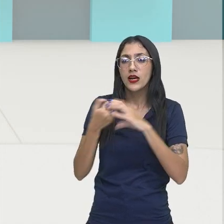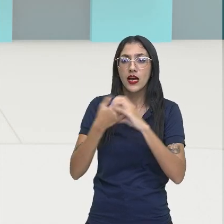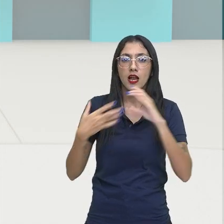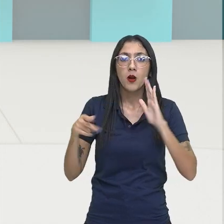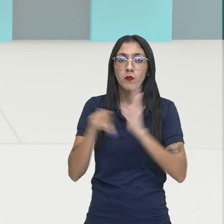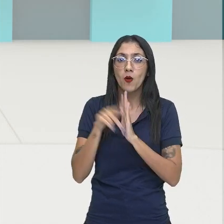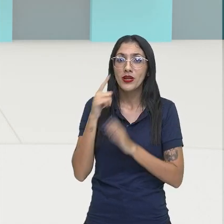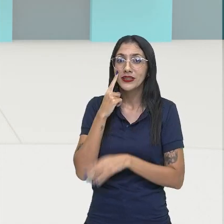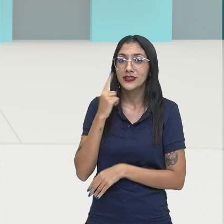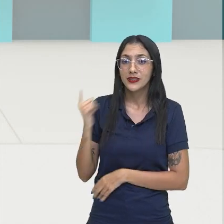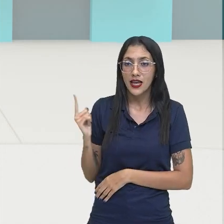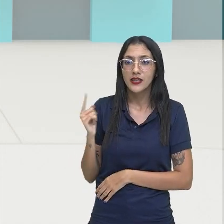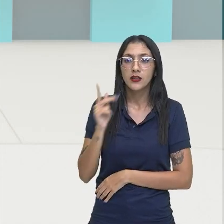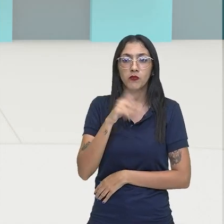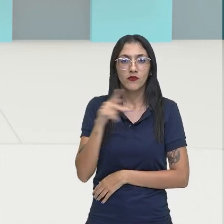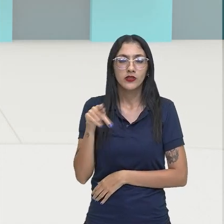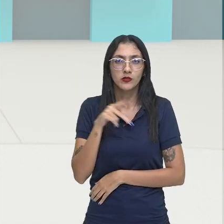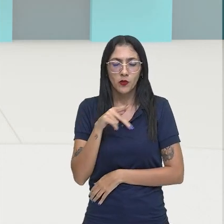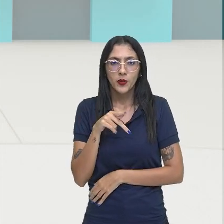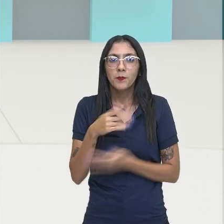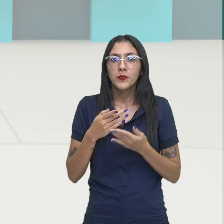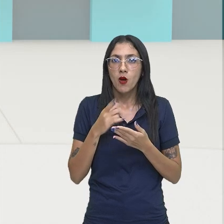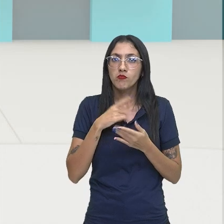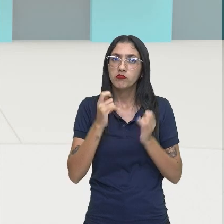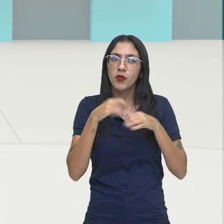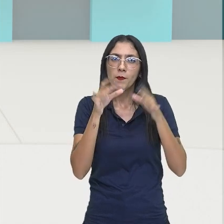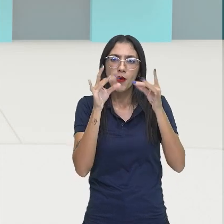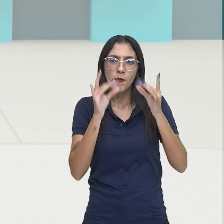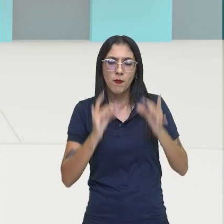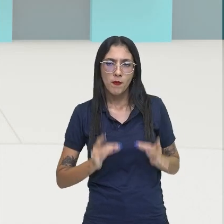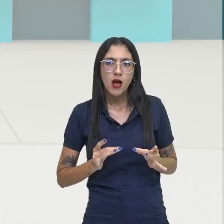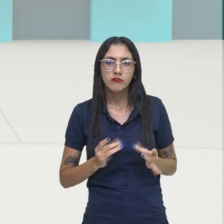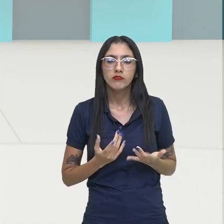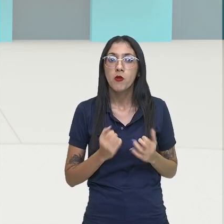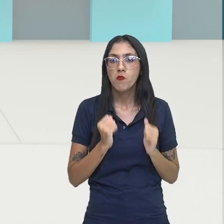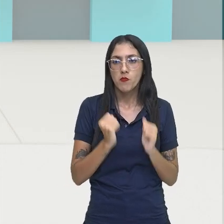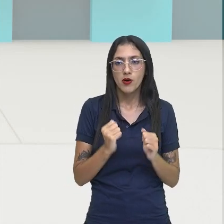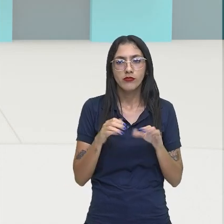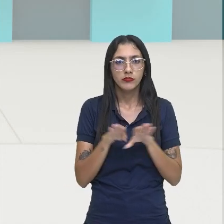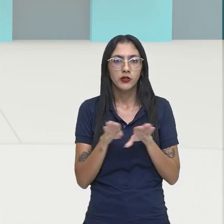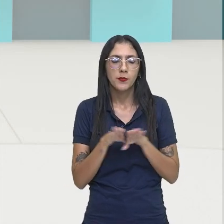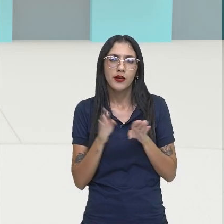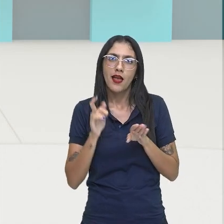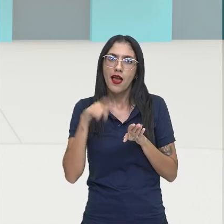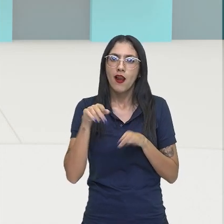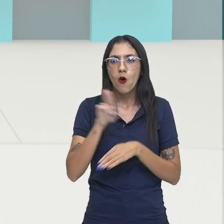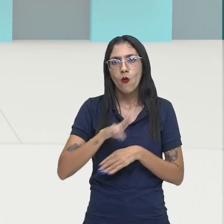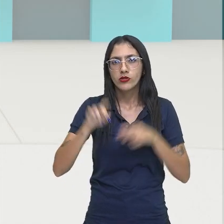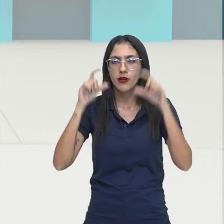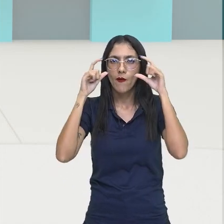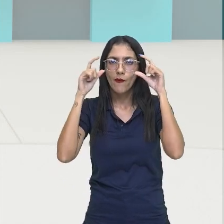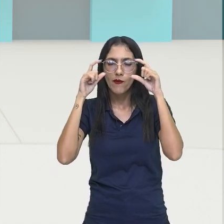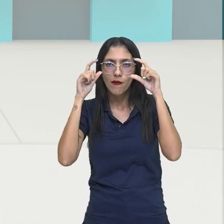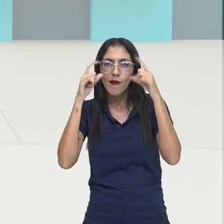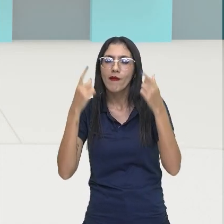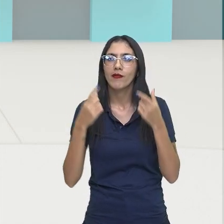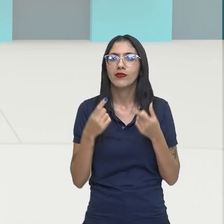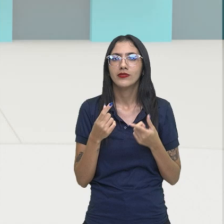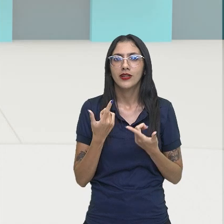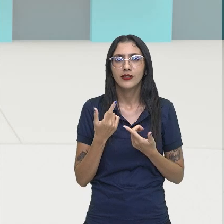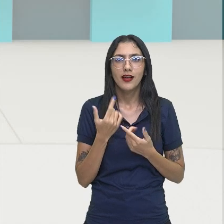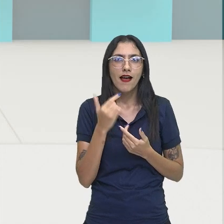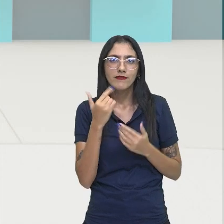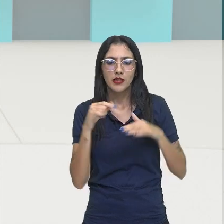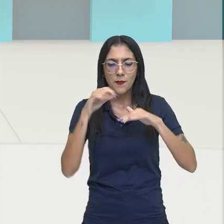Milena. É uma descrição e eu faço isso detalhadamente. Eu poderia dizer que a Milena usa óculos, enfim, que não está com as